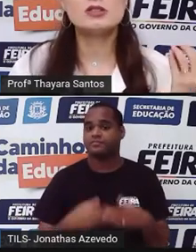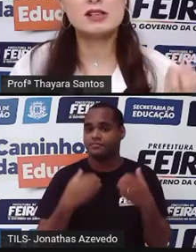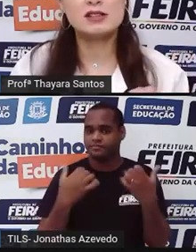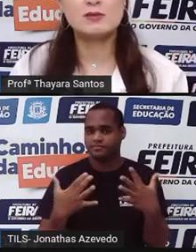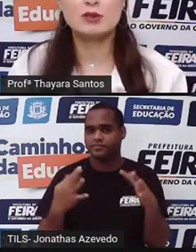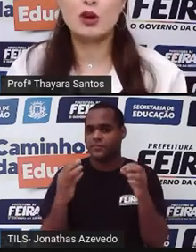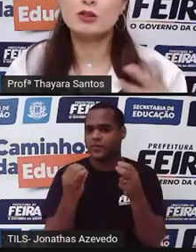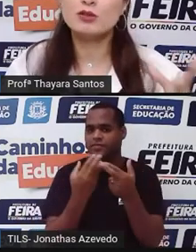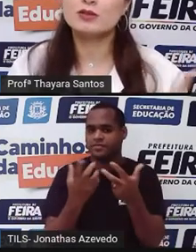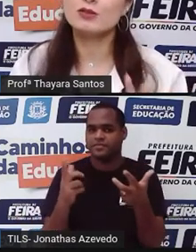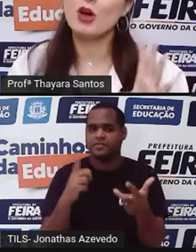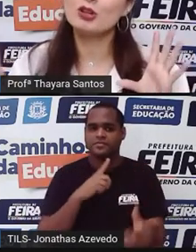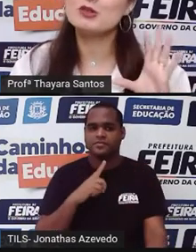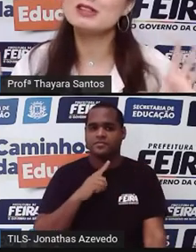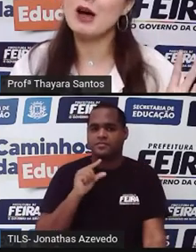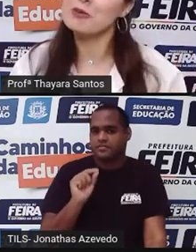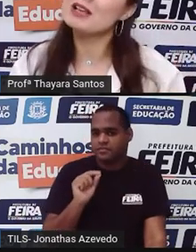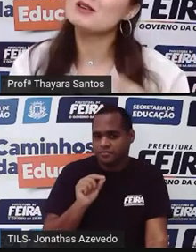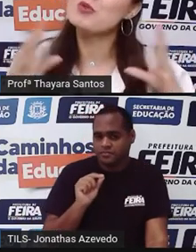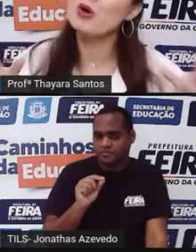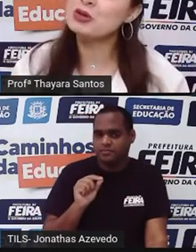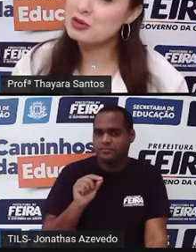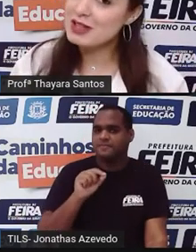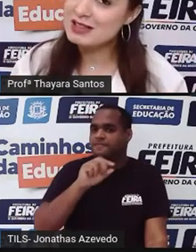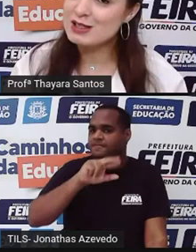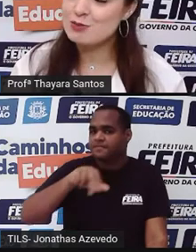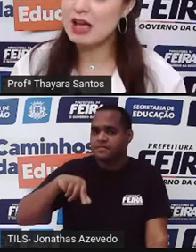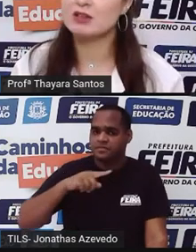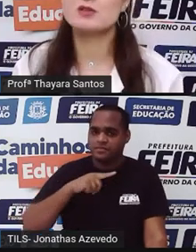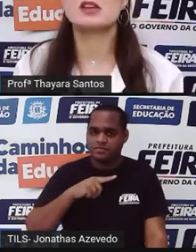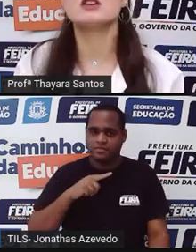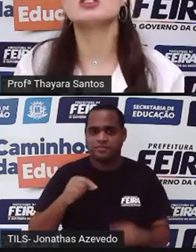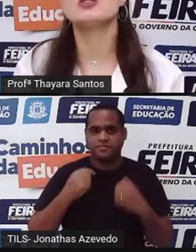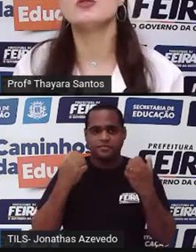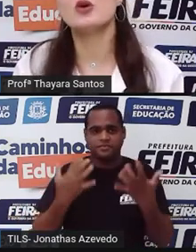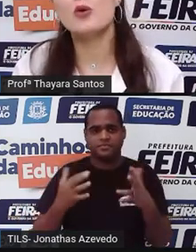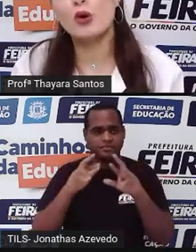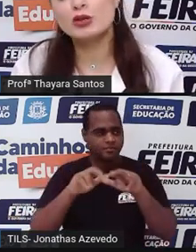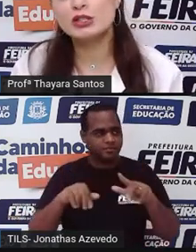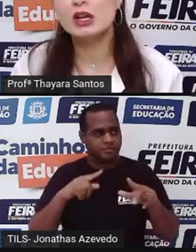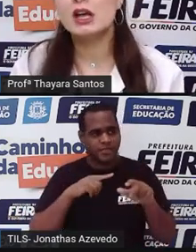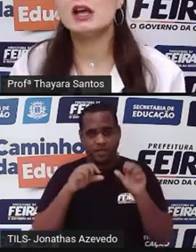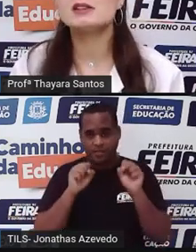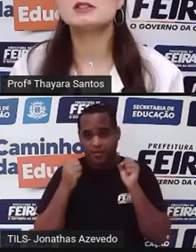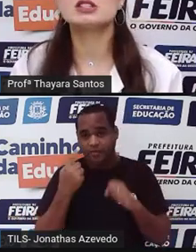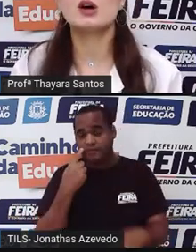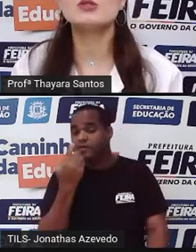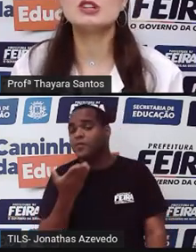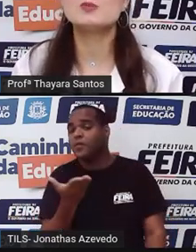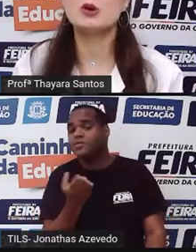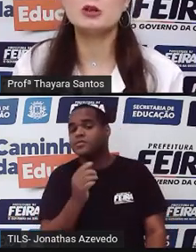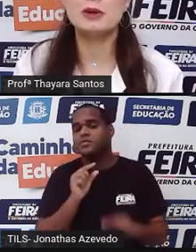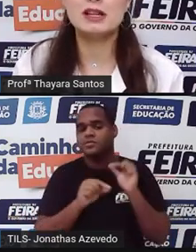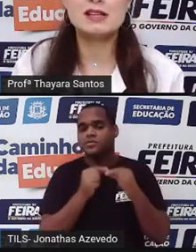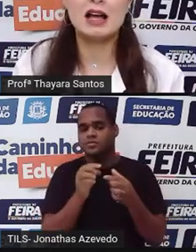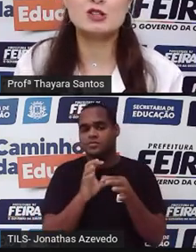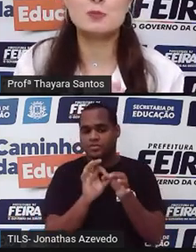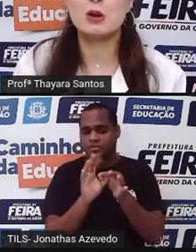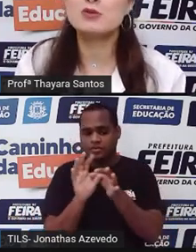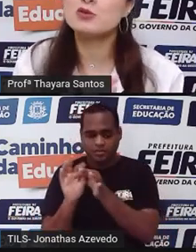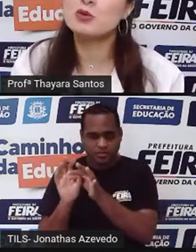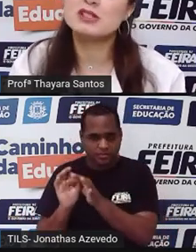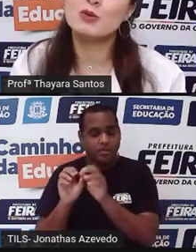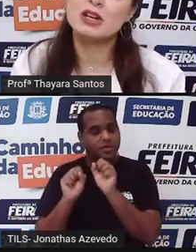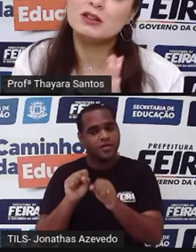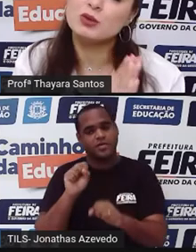todos esses todos todos não mas muitos desses métodos que a gente viu hoje eles estão disponibilizados